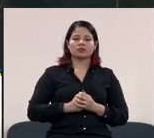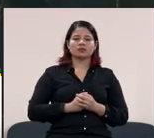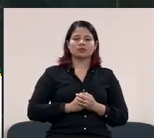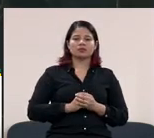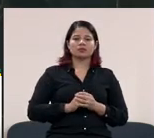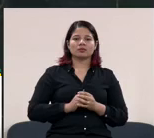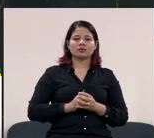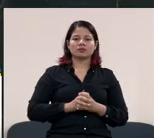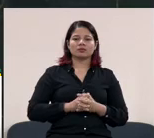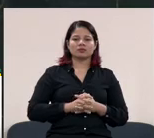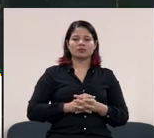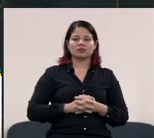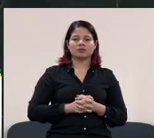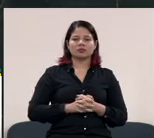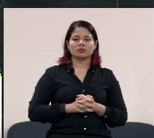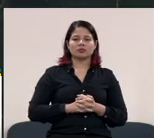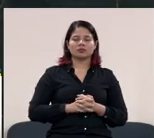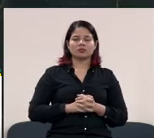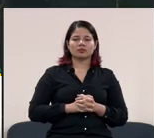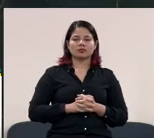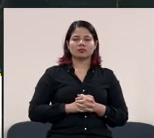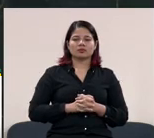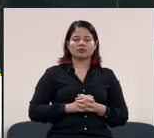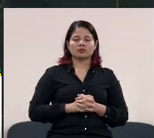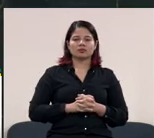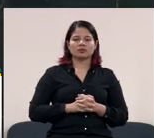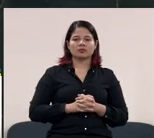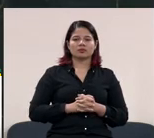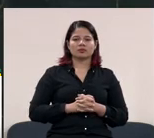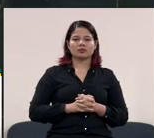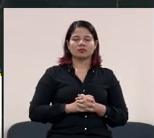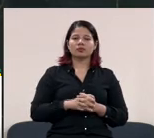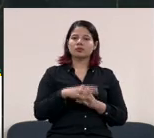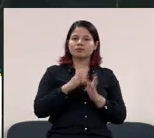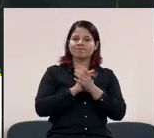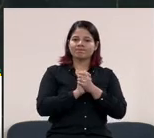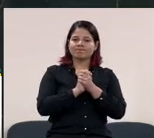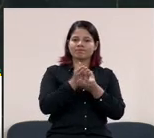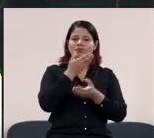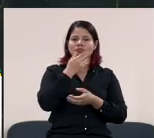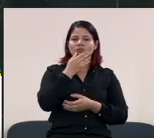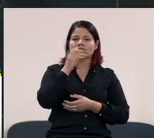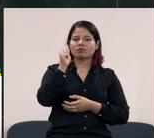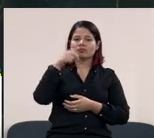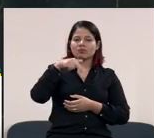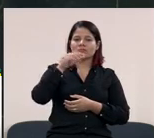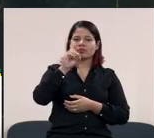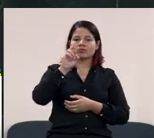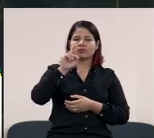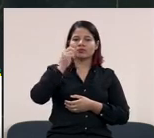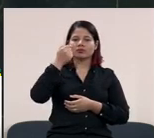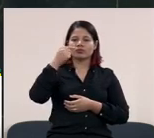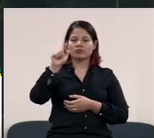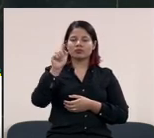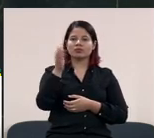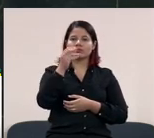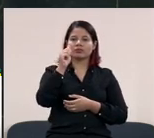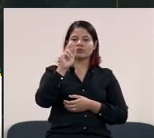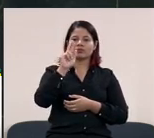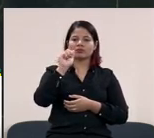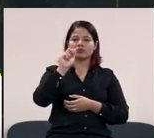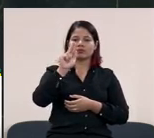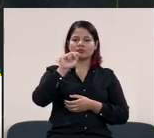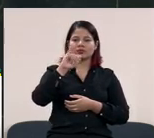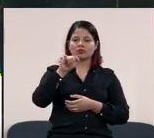saúde. Quero saudar André Araújo. O promotor da saúde, doutor André Araújo. Deputado, Vossa